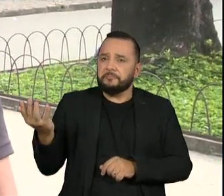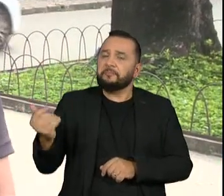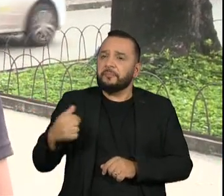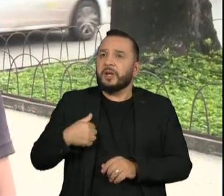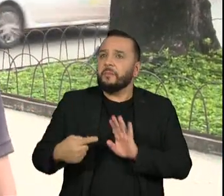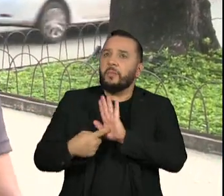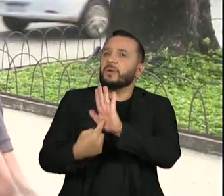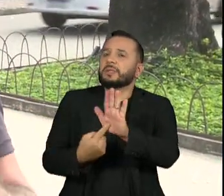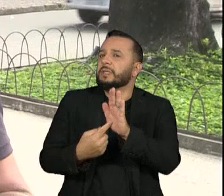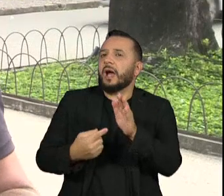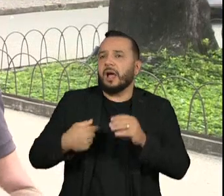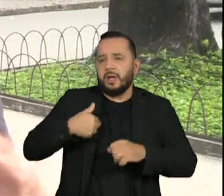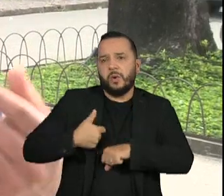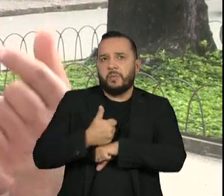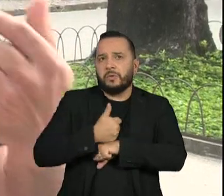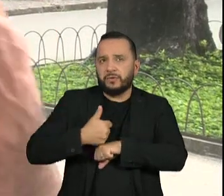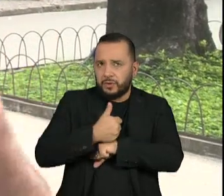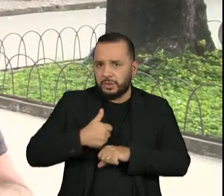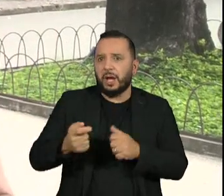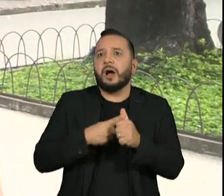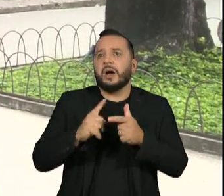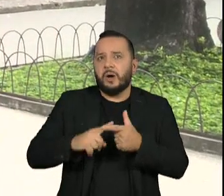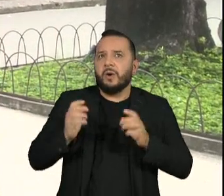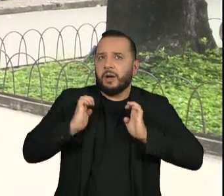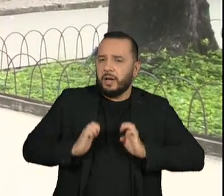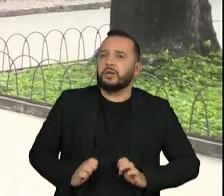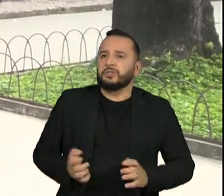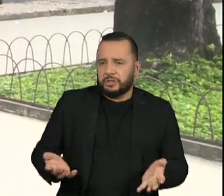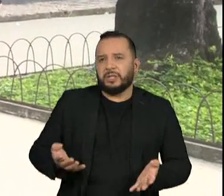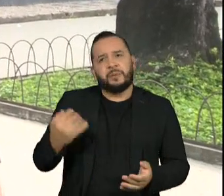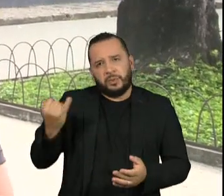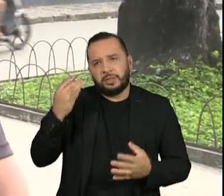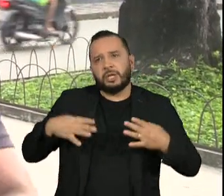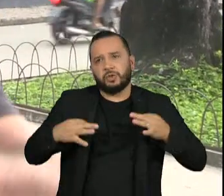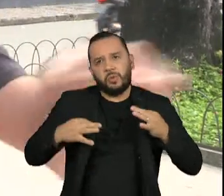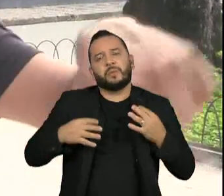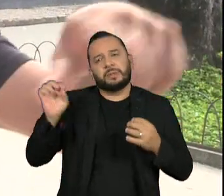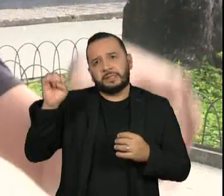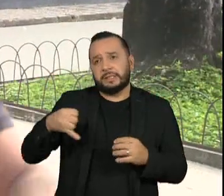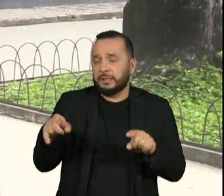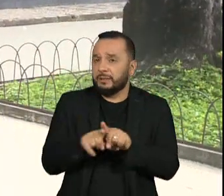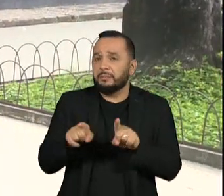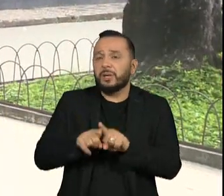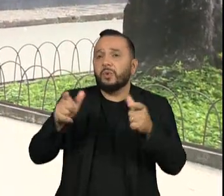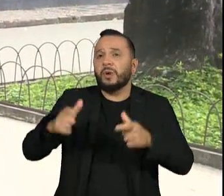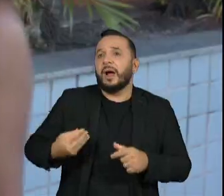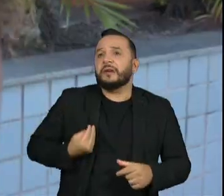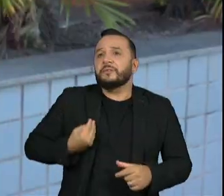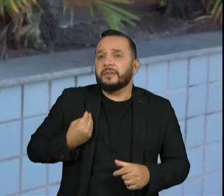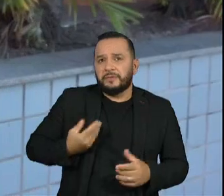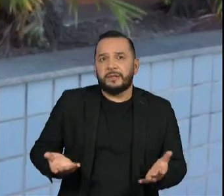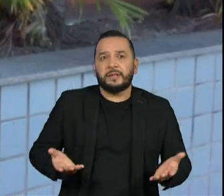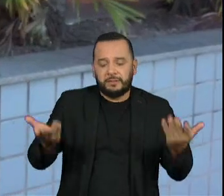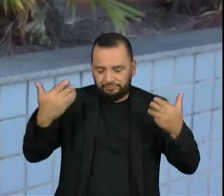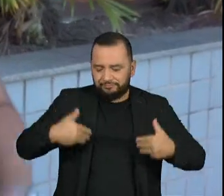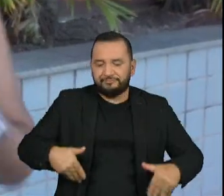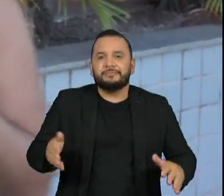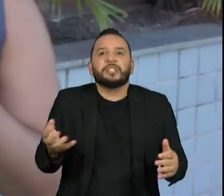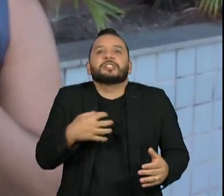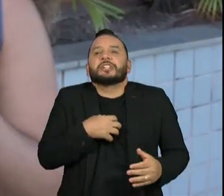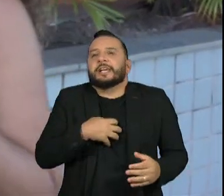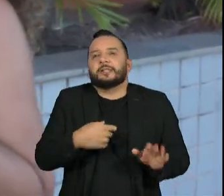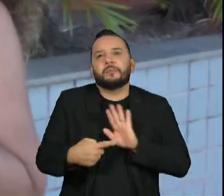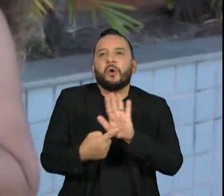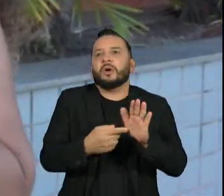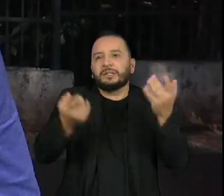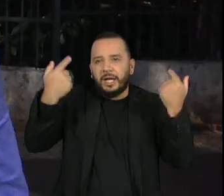reafirmar sua postura profissional, sua postura ética, né? E a sua conduta no ambiente que ela vive, né? Hoje eu tô vestindo uma roupa que